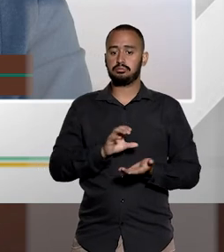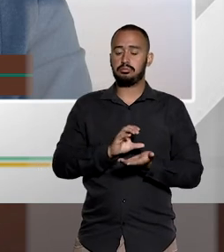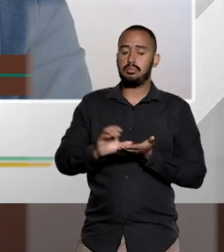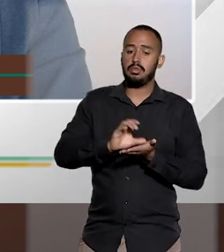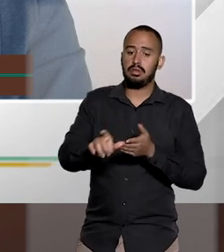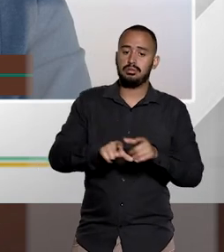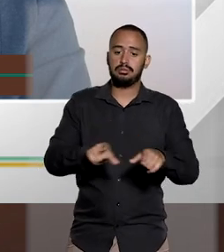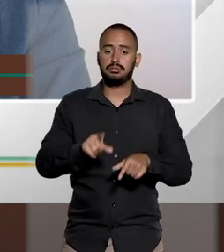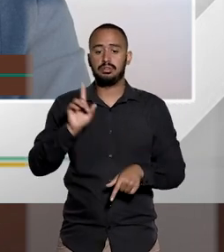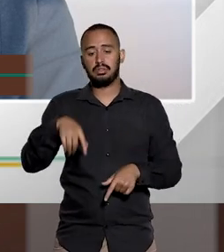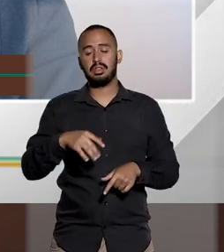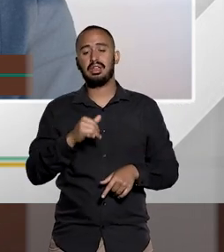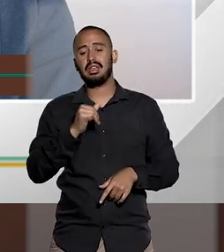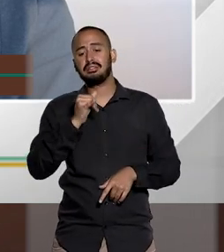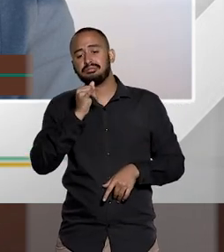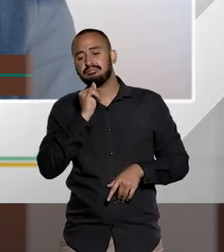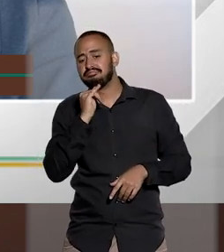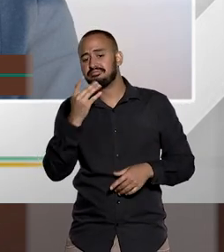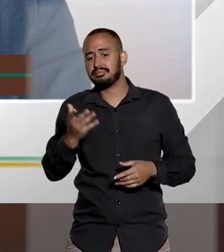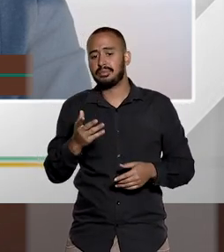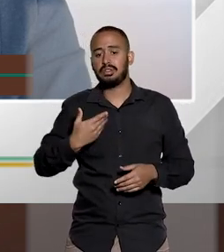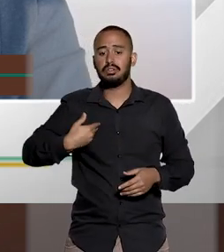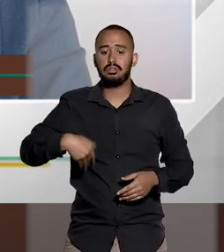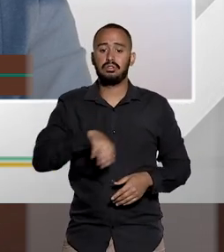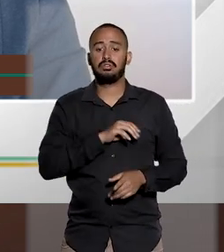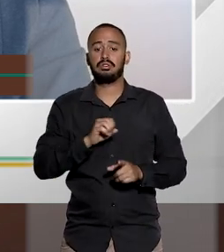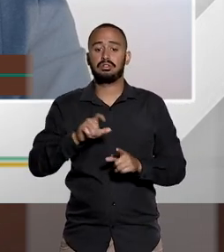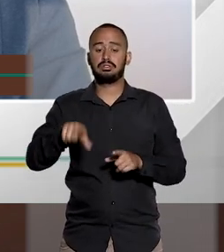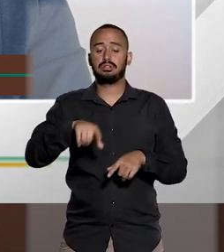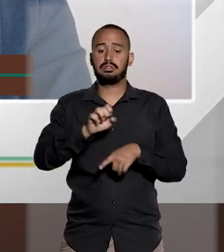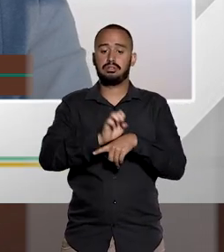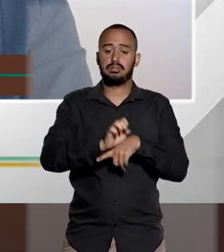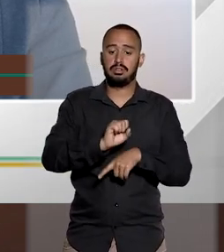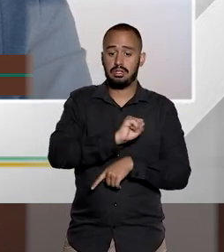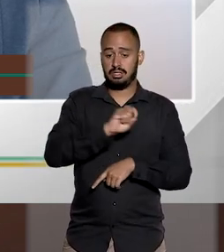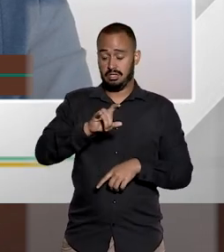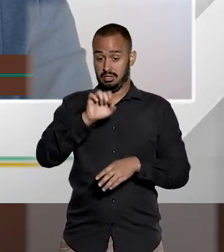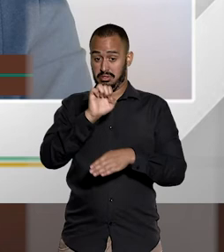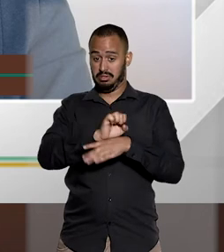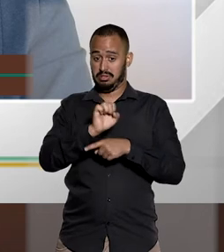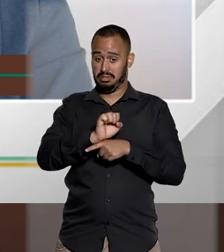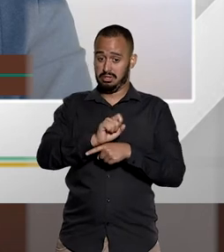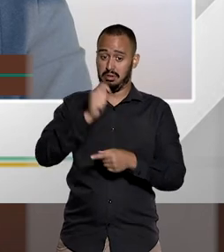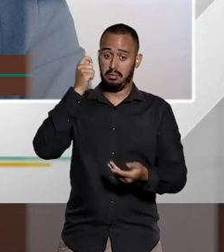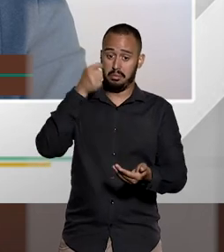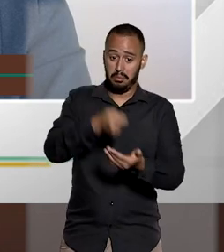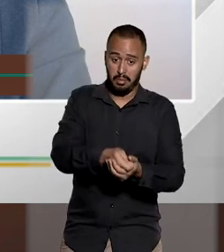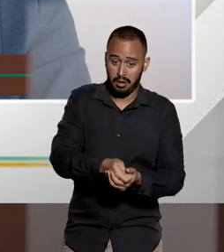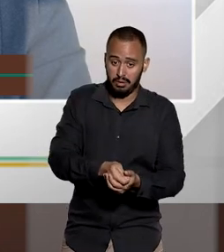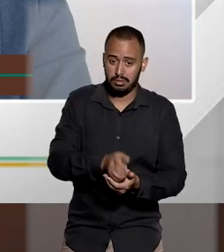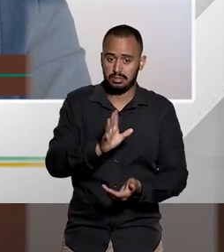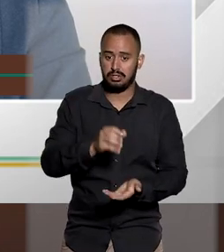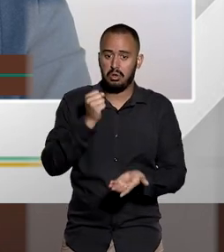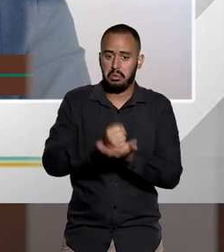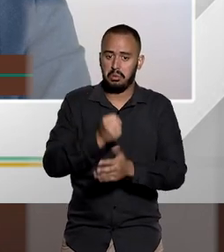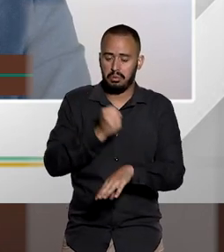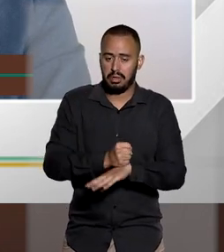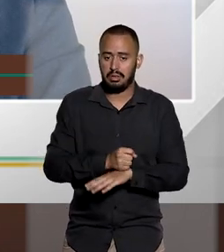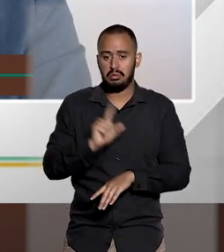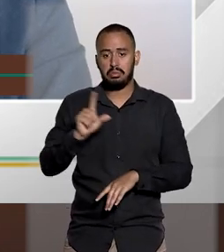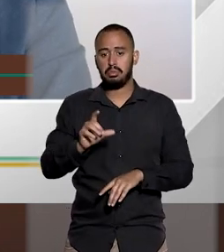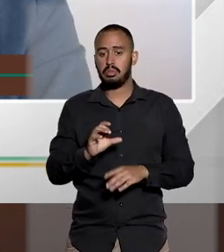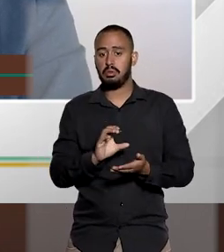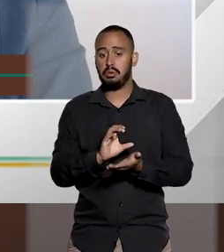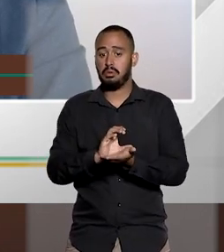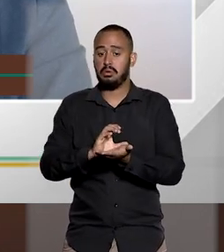Porque, no fundo, a administração, o Estado, somos todos nós. E se o Estado pagou pelo contrato e, eventualmente, não há o repasse,